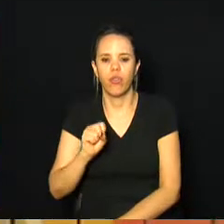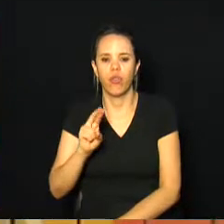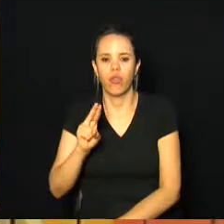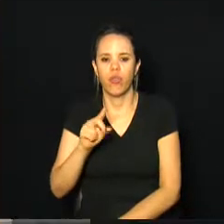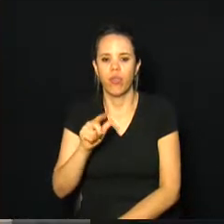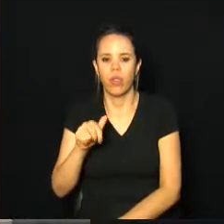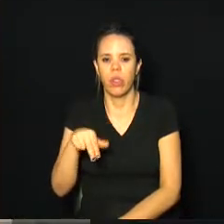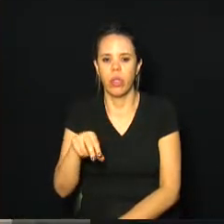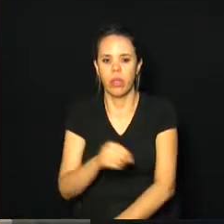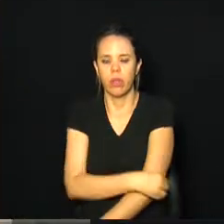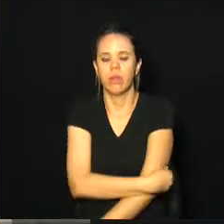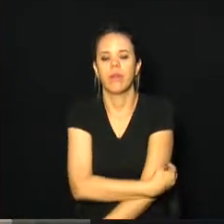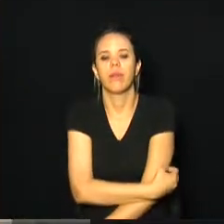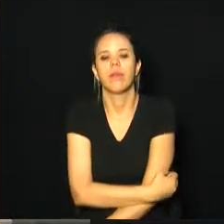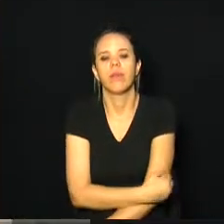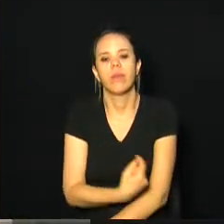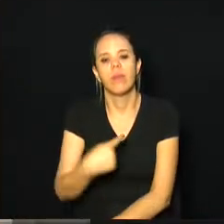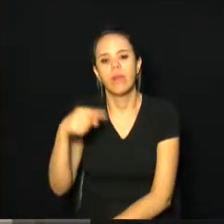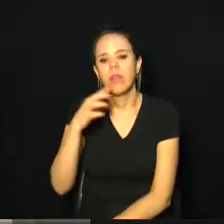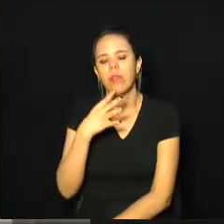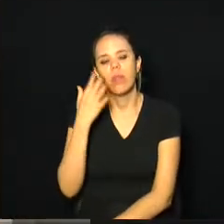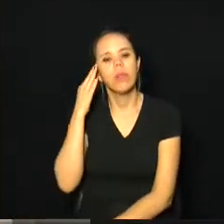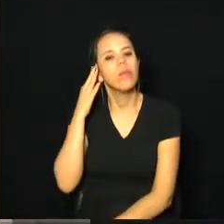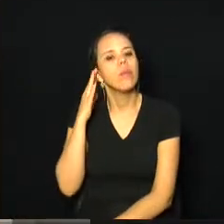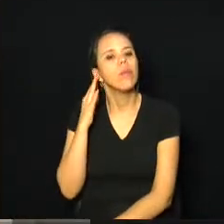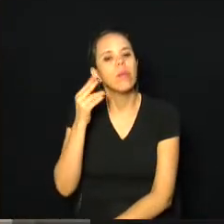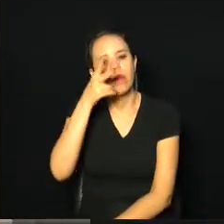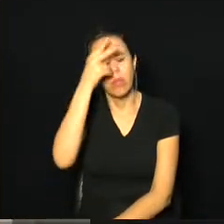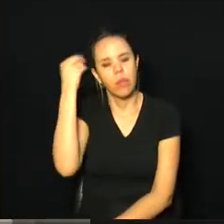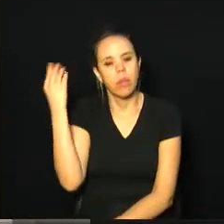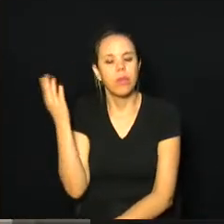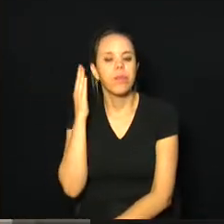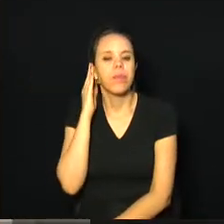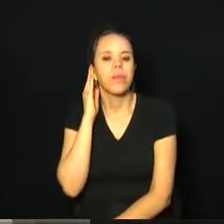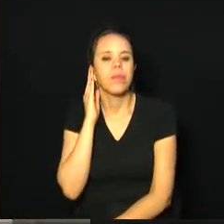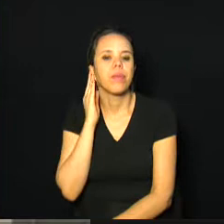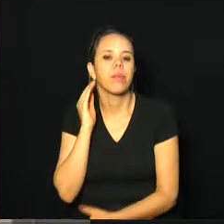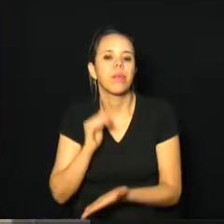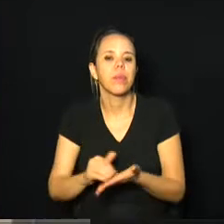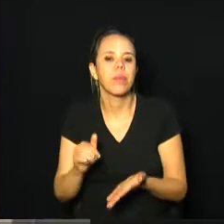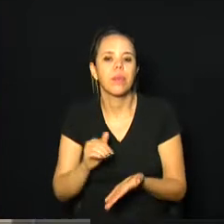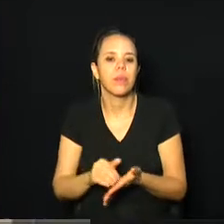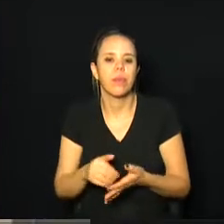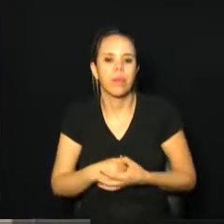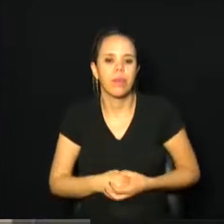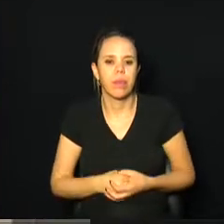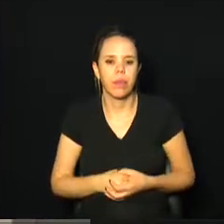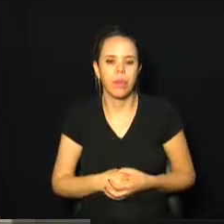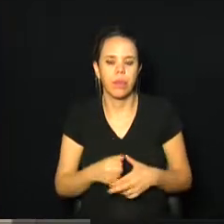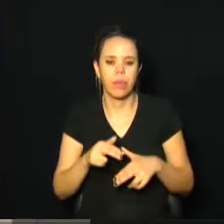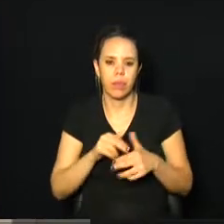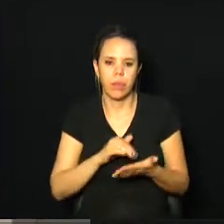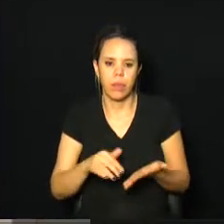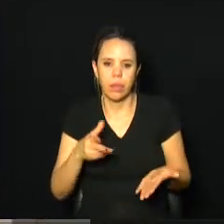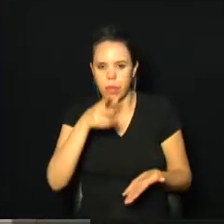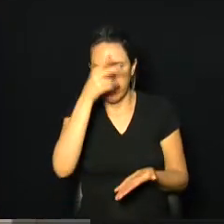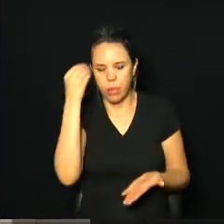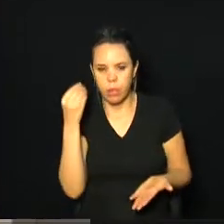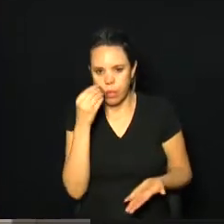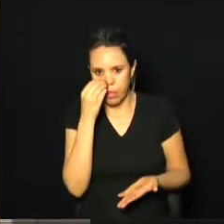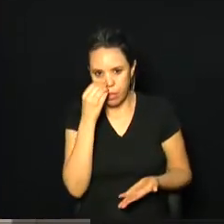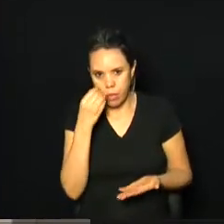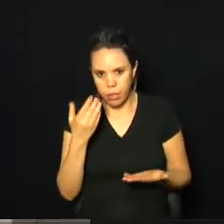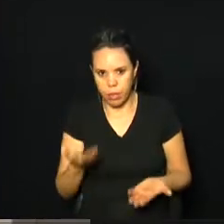falei, cara, eu vou queria conhecer o cara que é prefeito e é secretário e tal, foi secretário e agora é prefeito,